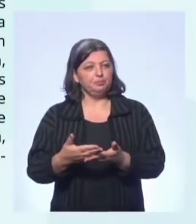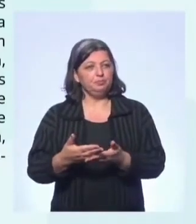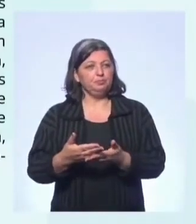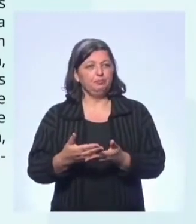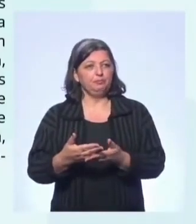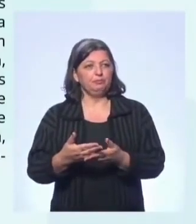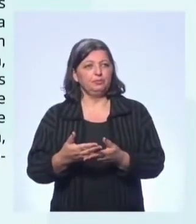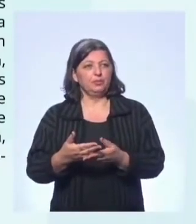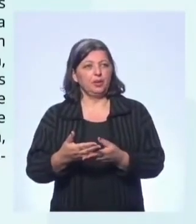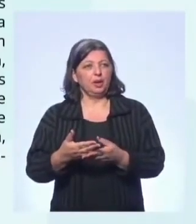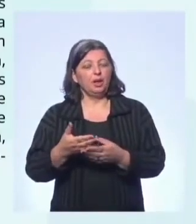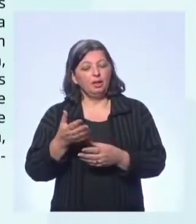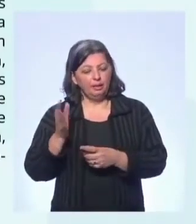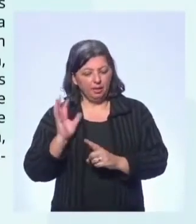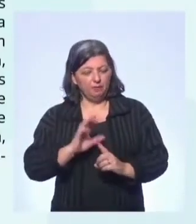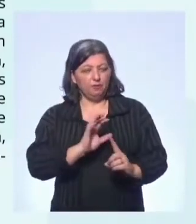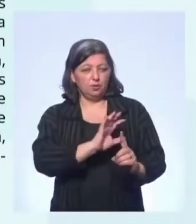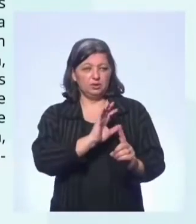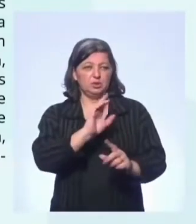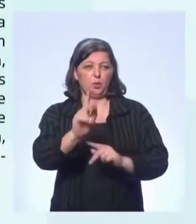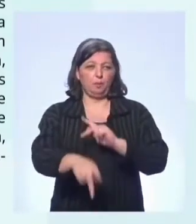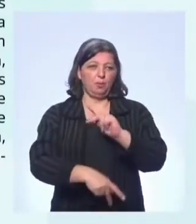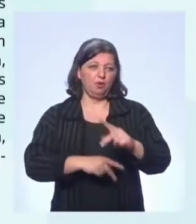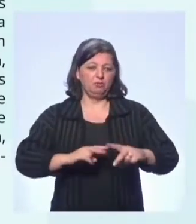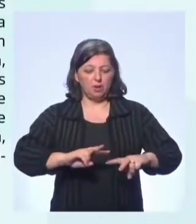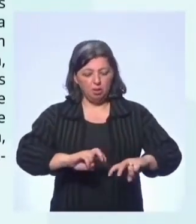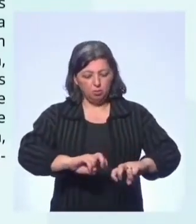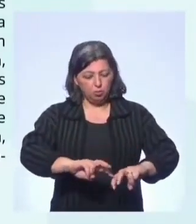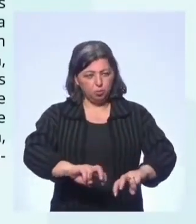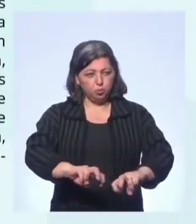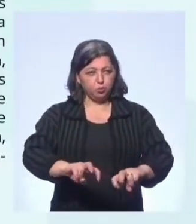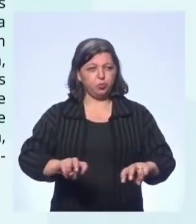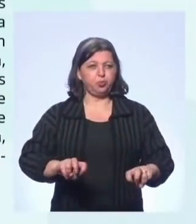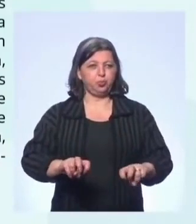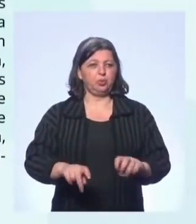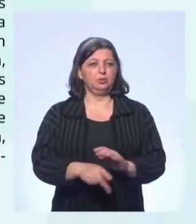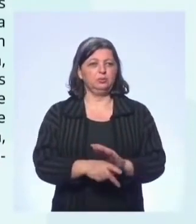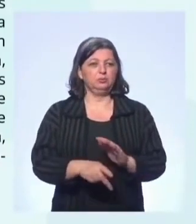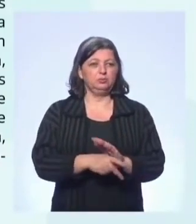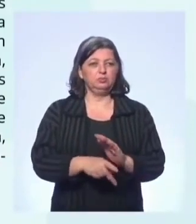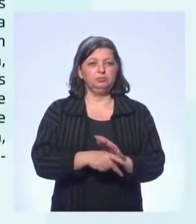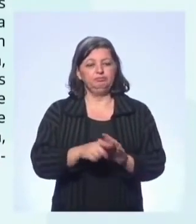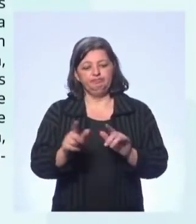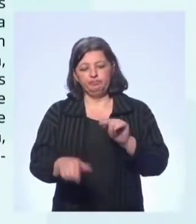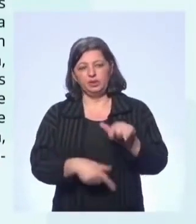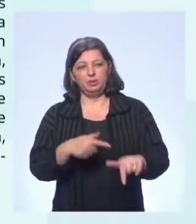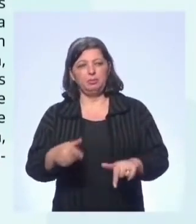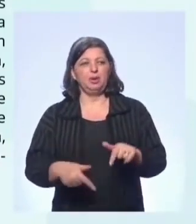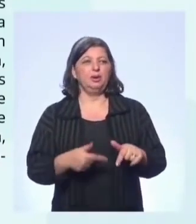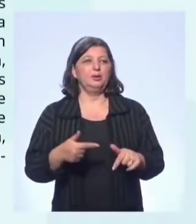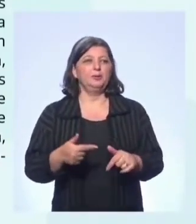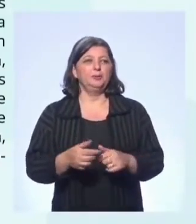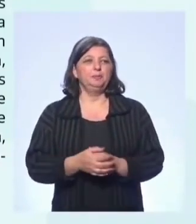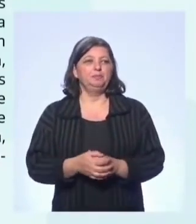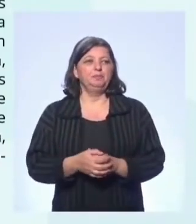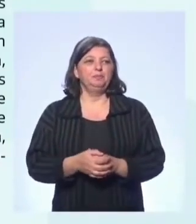para a exploração da terra, para um trabalho mais sistematizado, para um